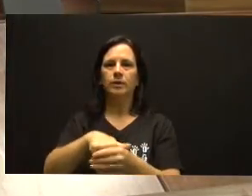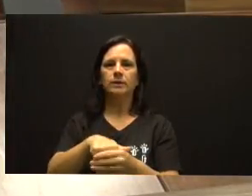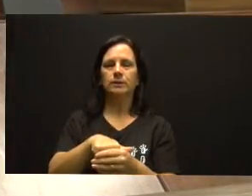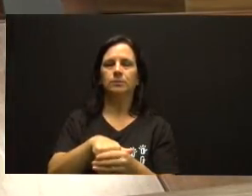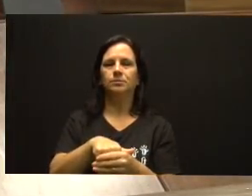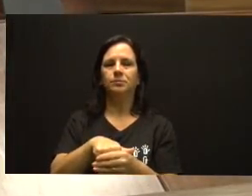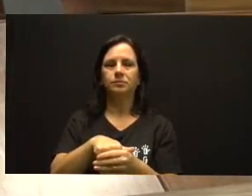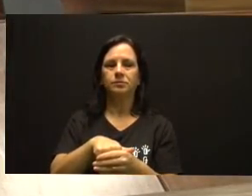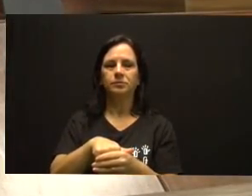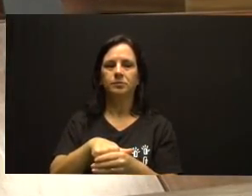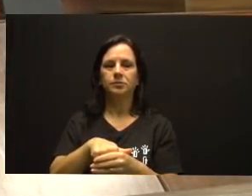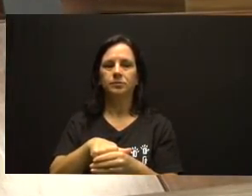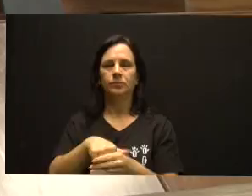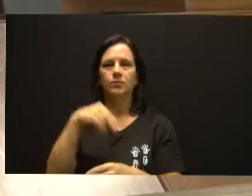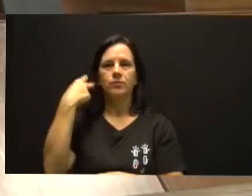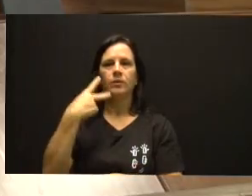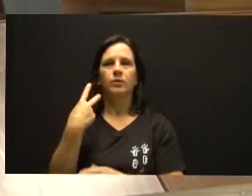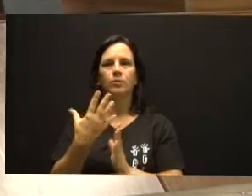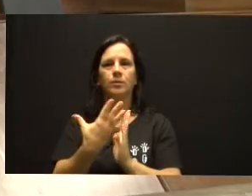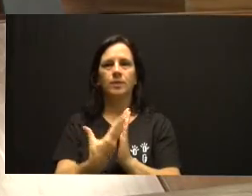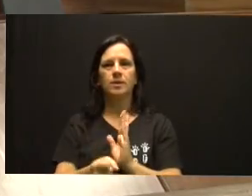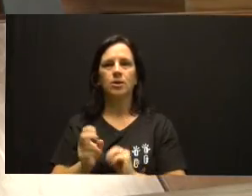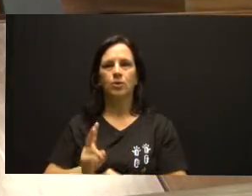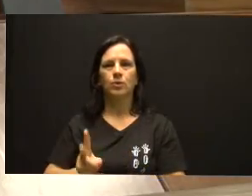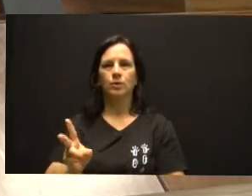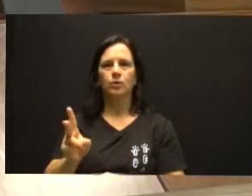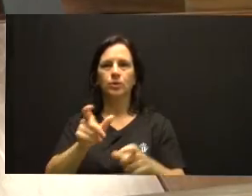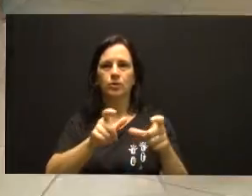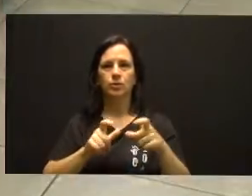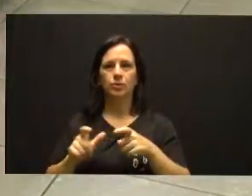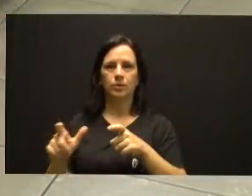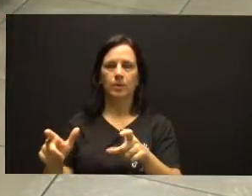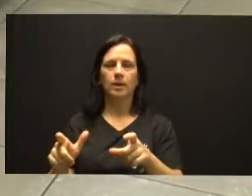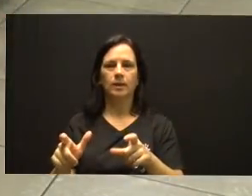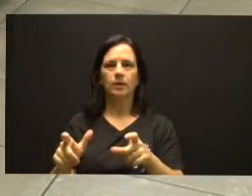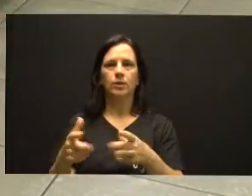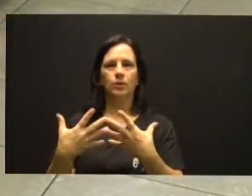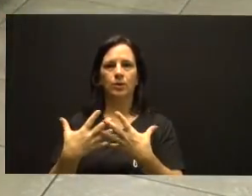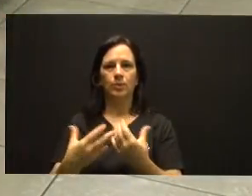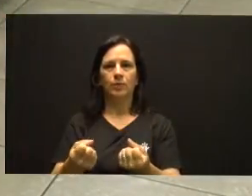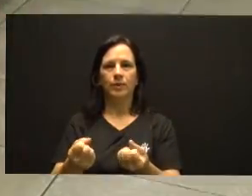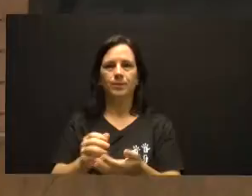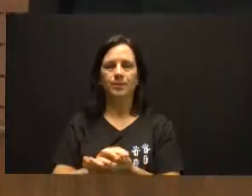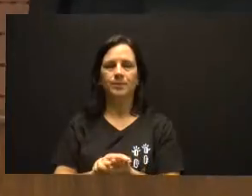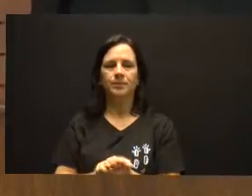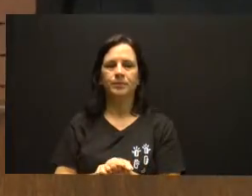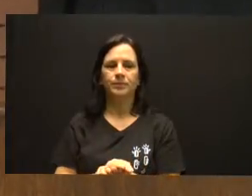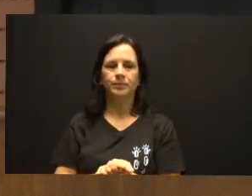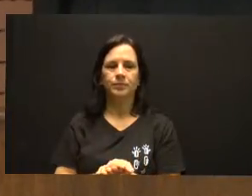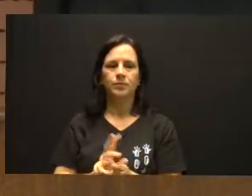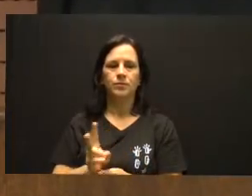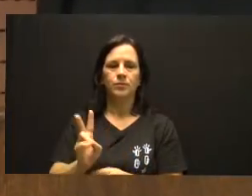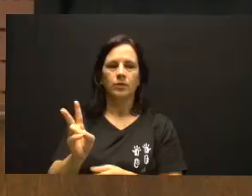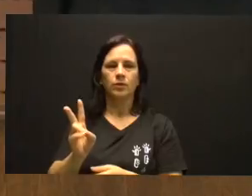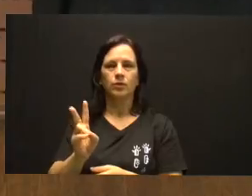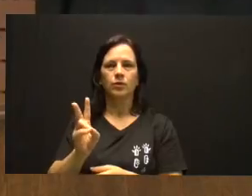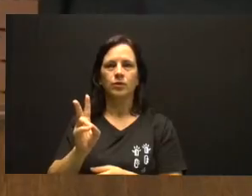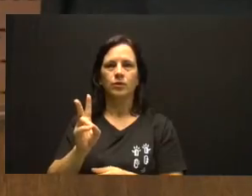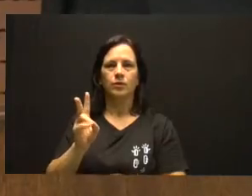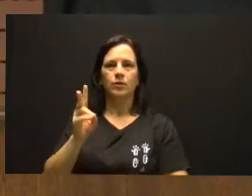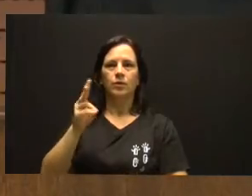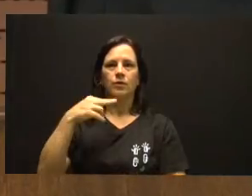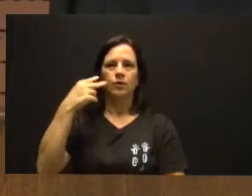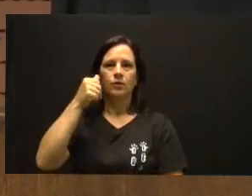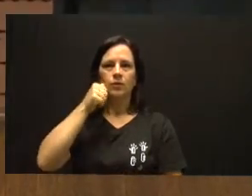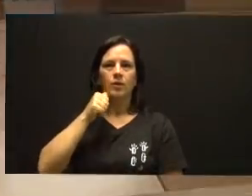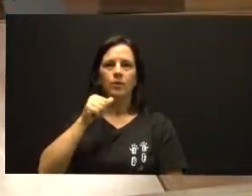votação. Os vereadores que forem pela aprovação permaneçam como se encontram. Aprovado. Continua com a palavra a vereadora Érica